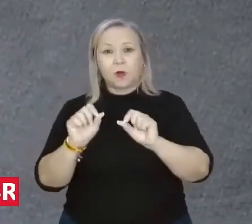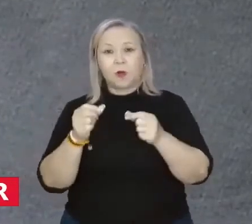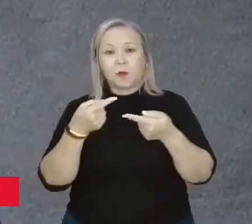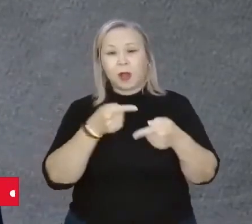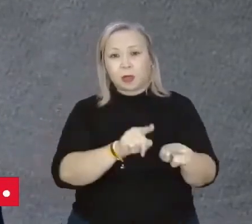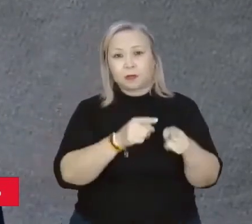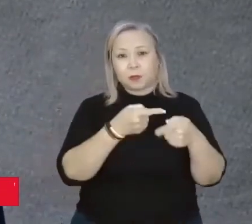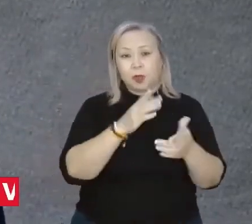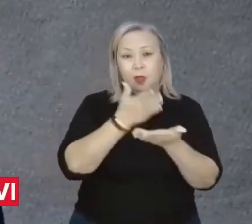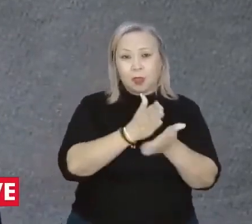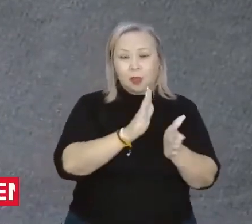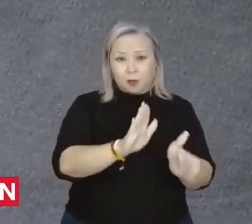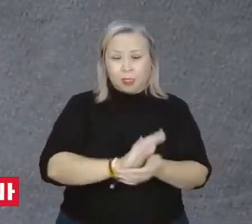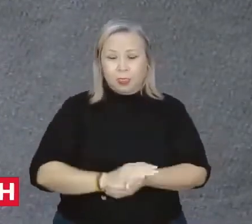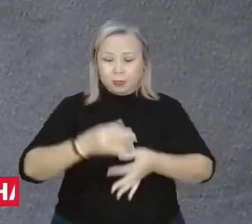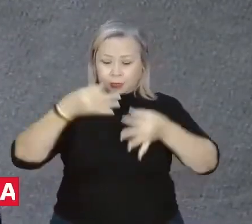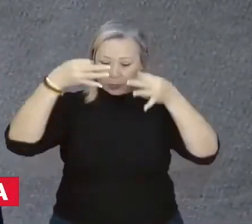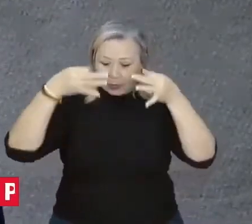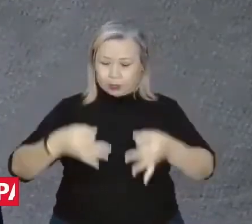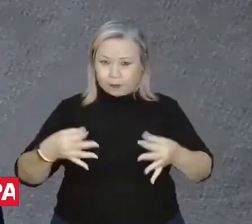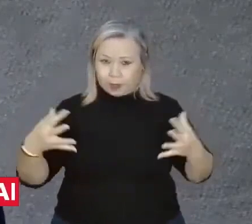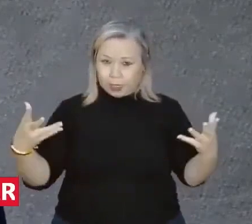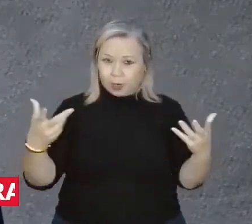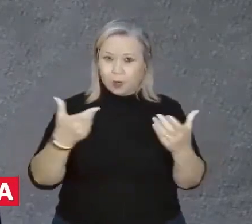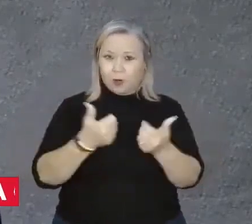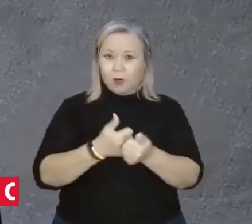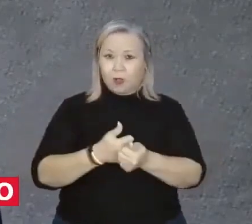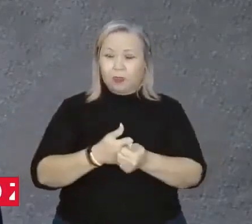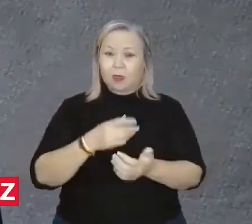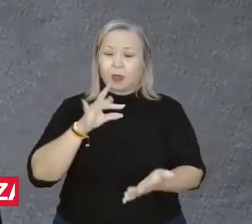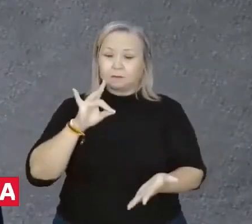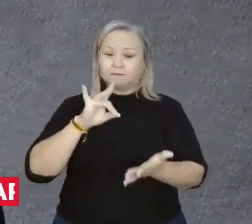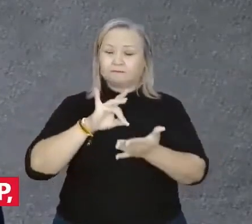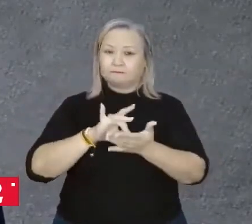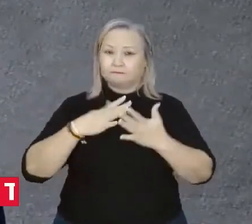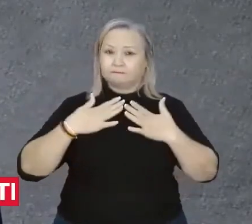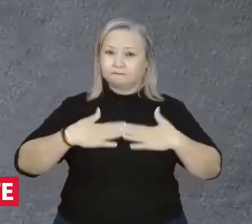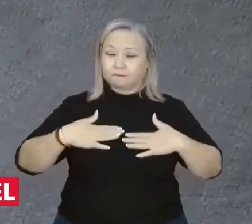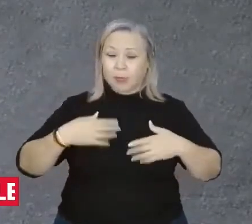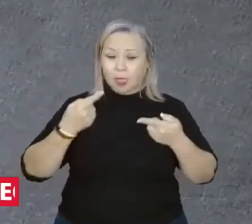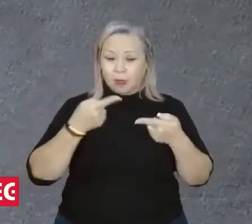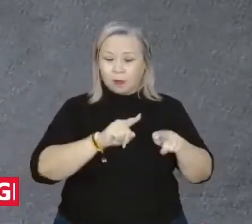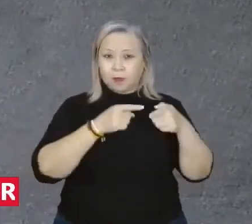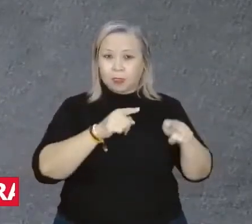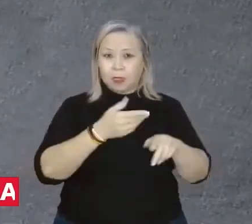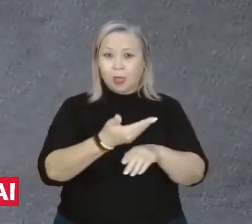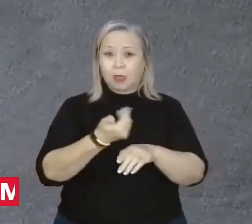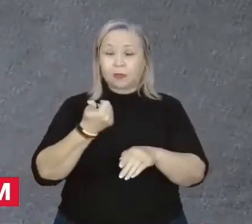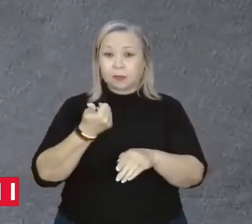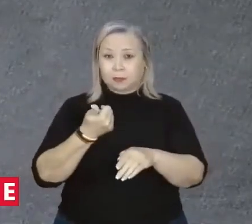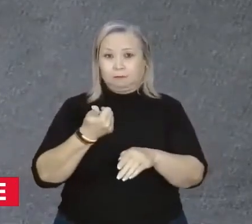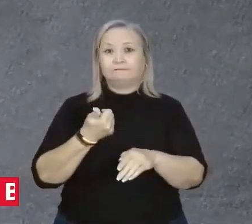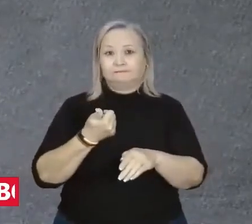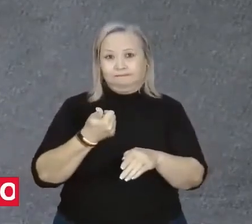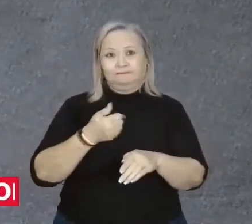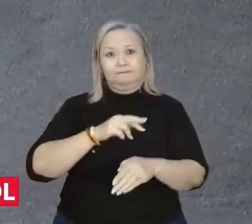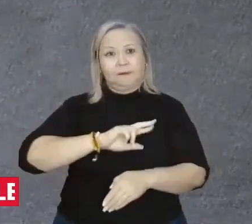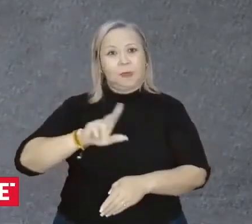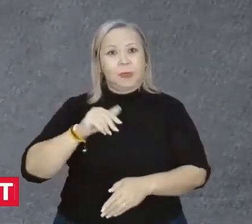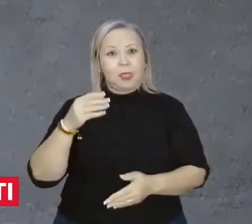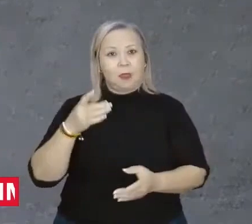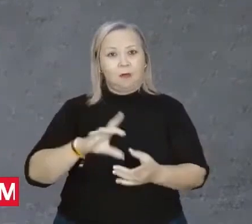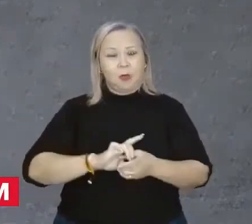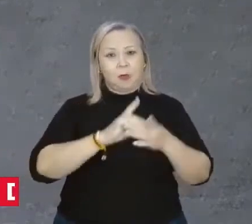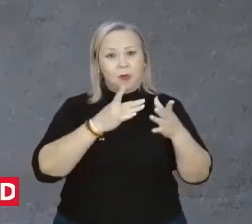com eficácia, eficiência e celeridade os ataques antidemocráticos ao Estado de